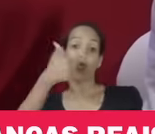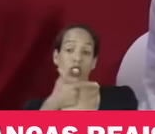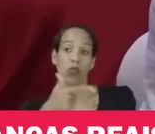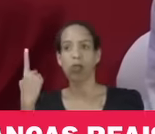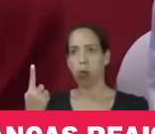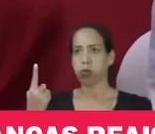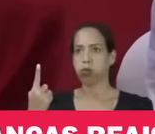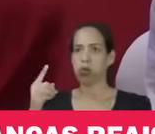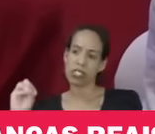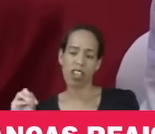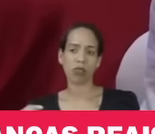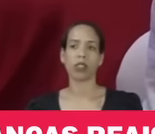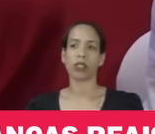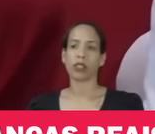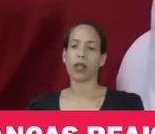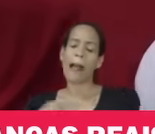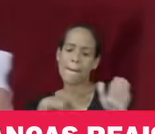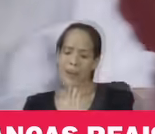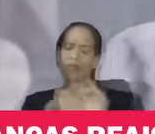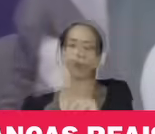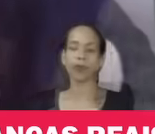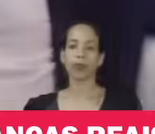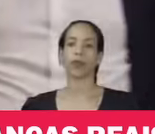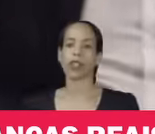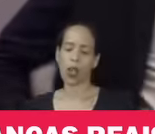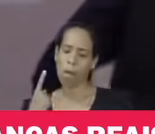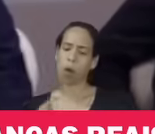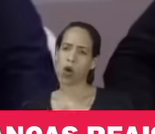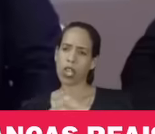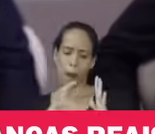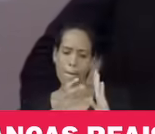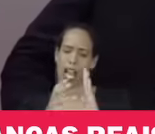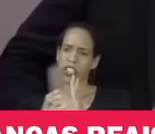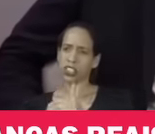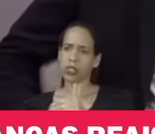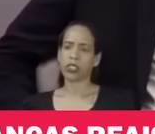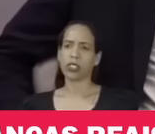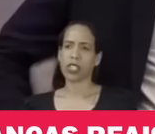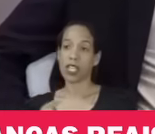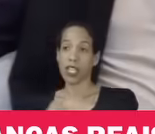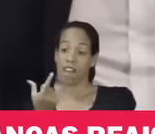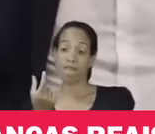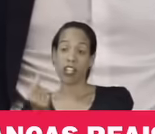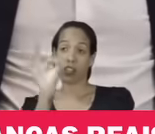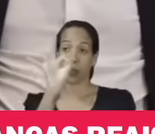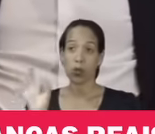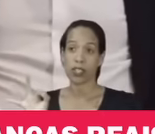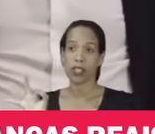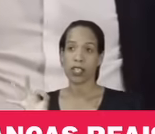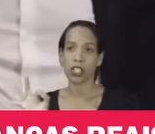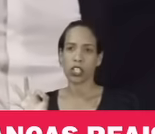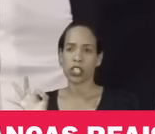tem um ou tem zero. A pergunta que eu faço, por que que um partido que tem 20%